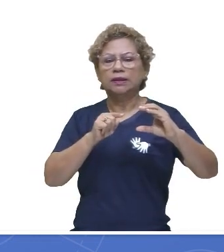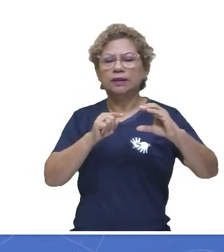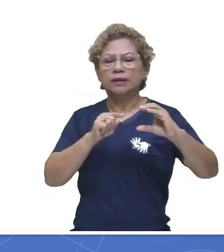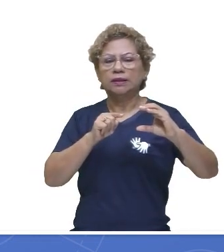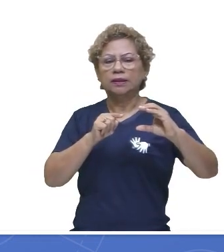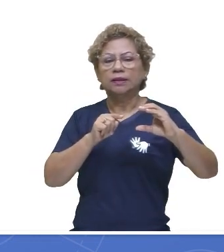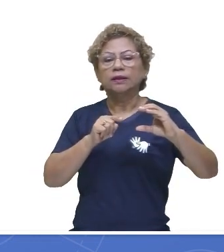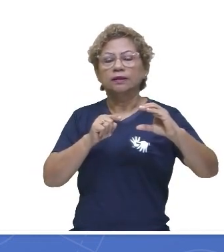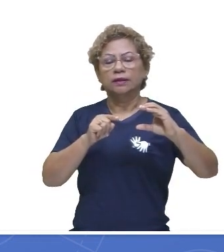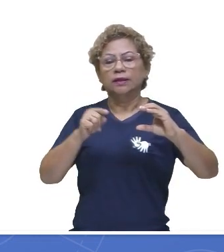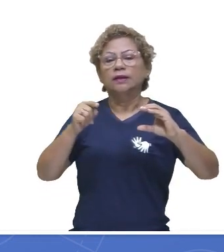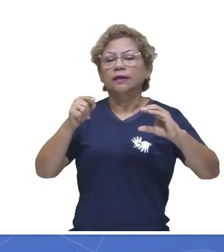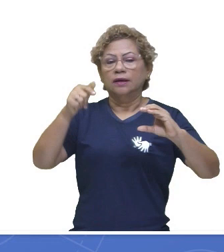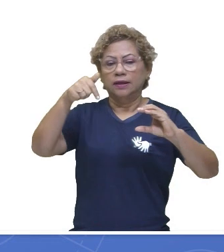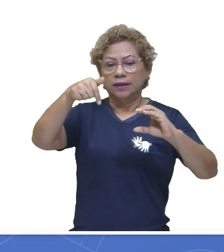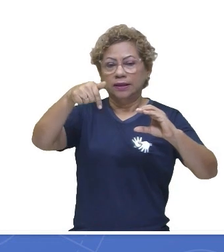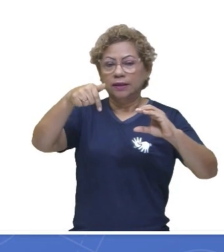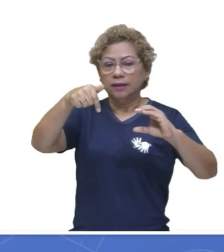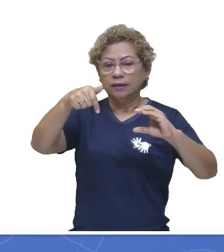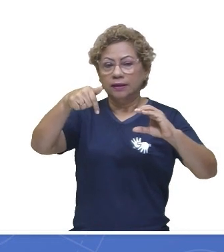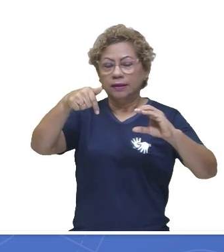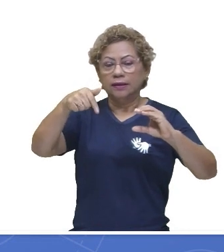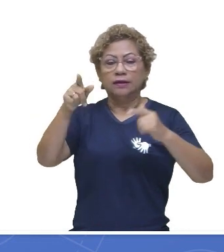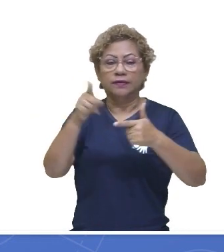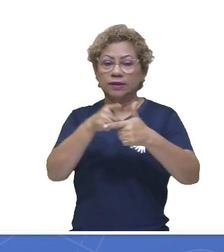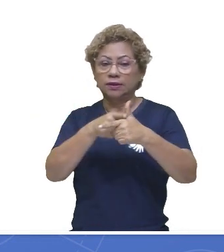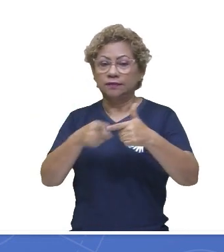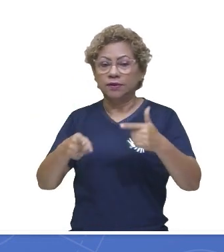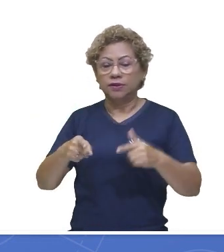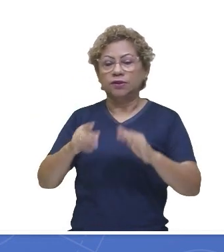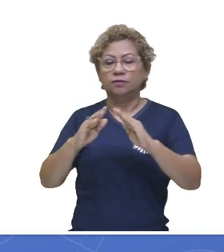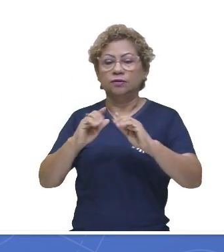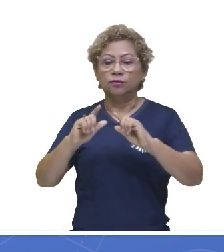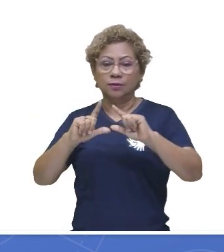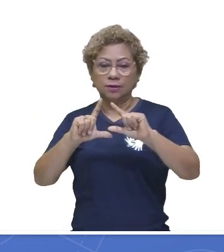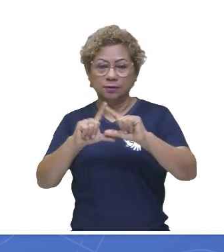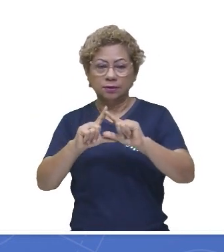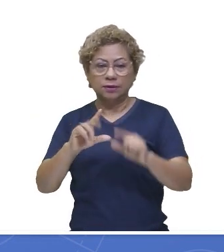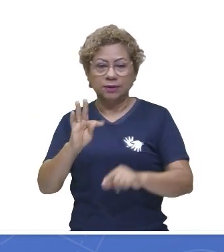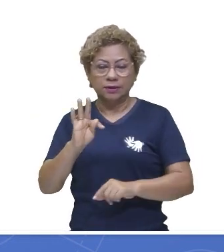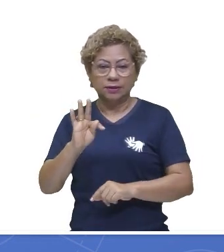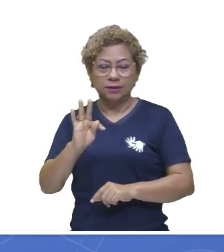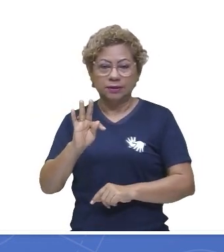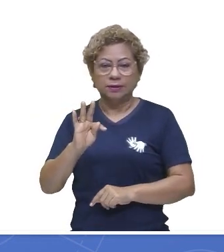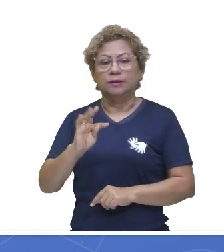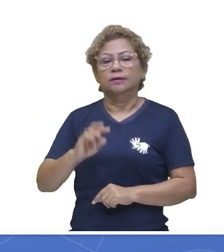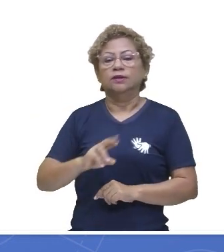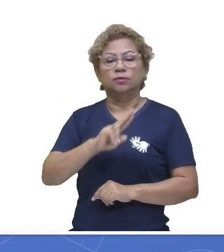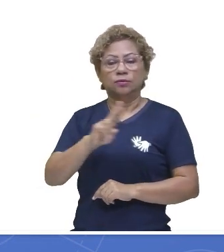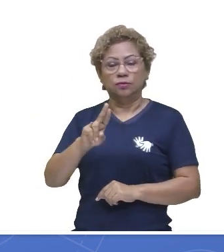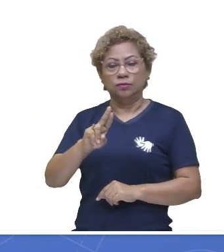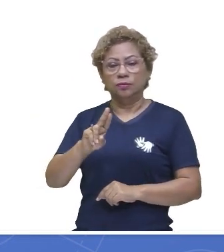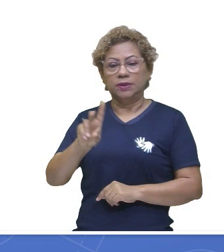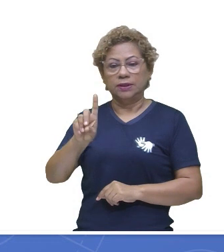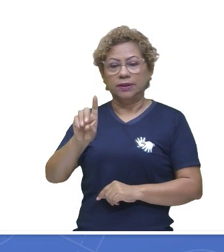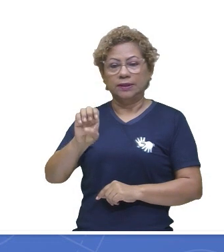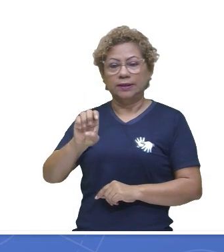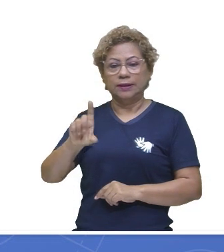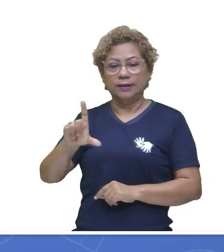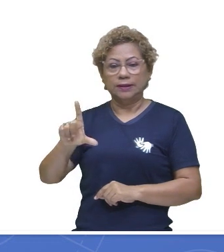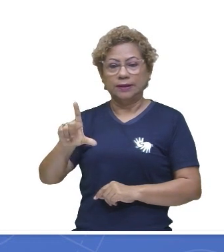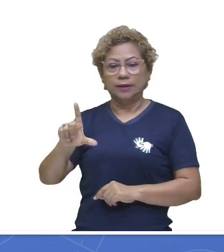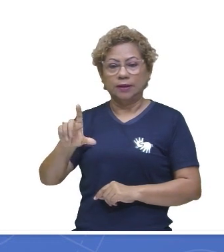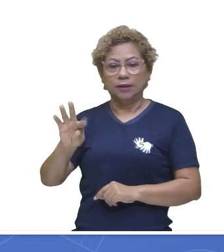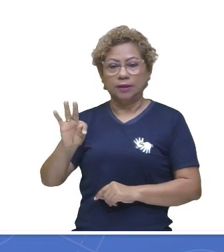Q, dividido pela nossa variação de temperatura, que é chamada de delta T. Onde esse delta